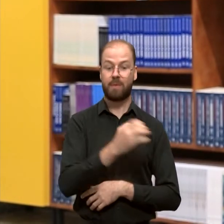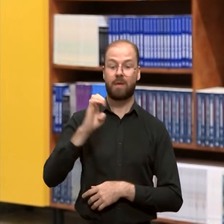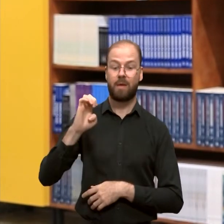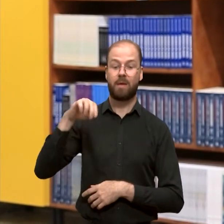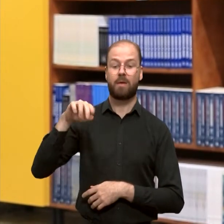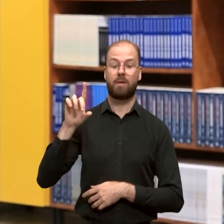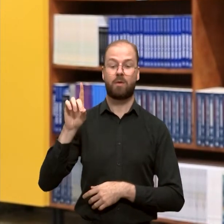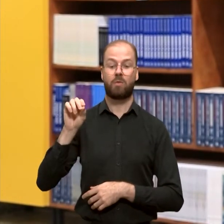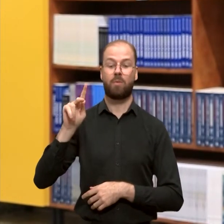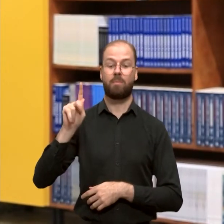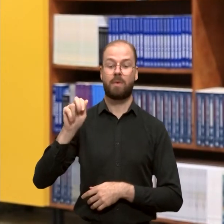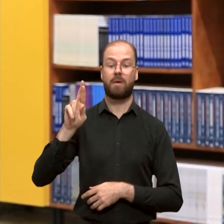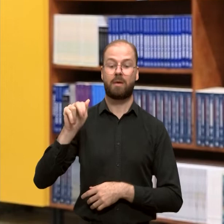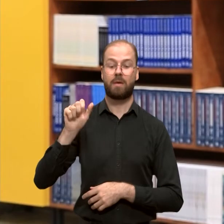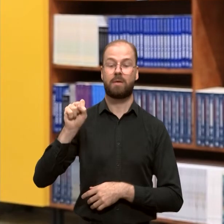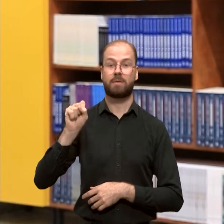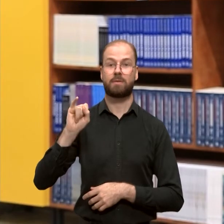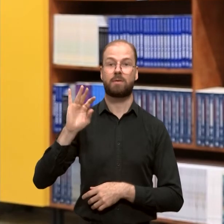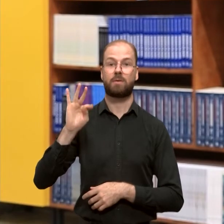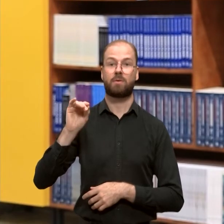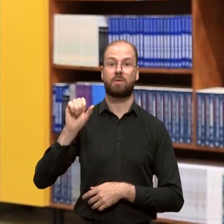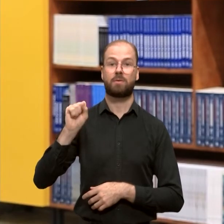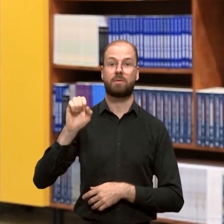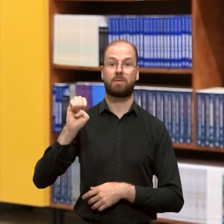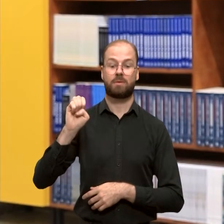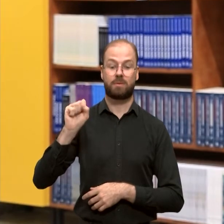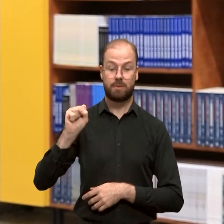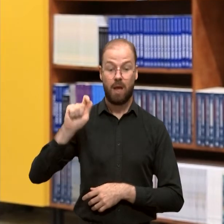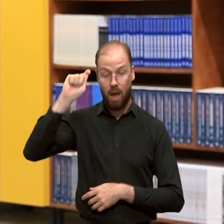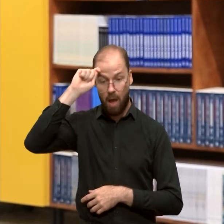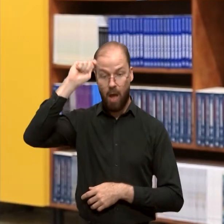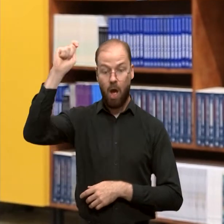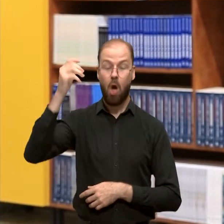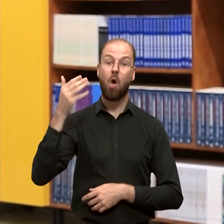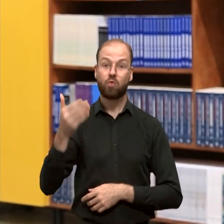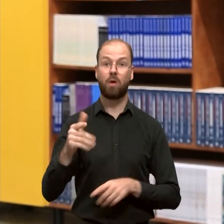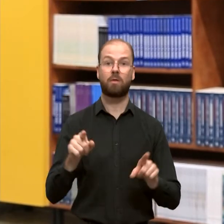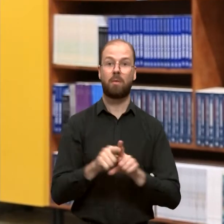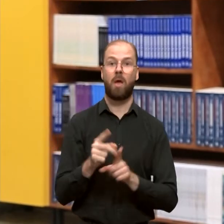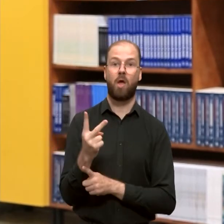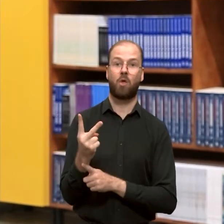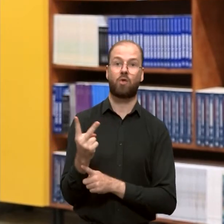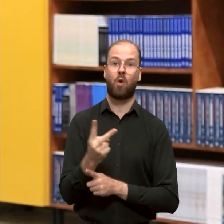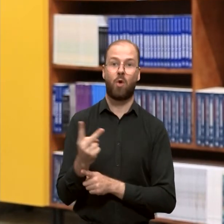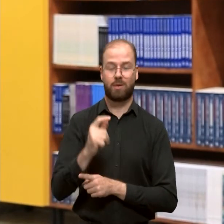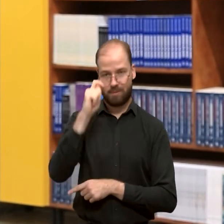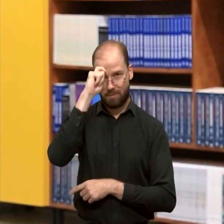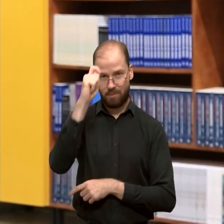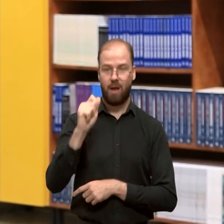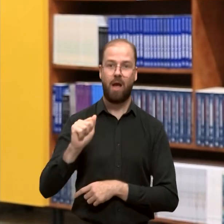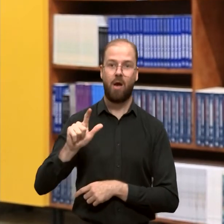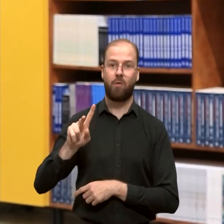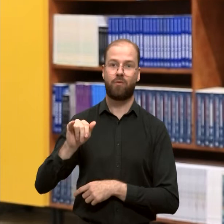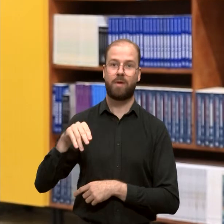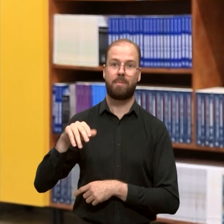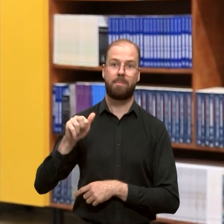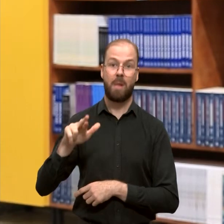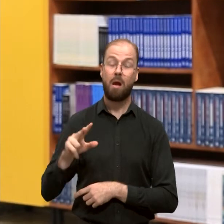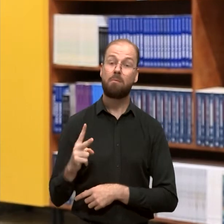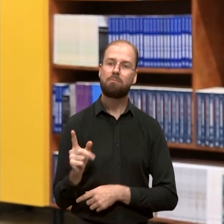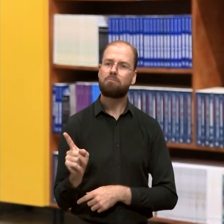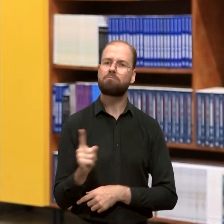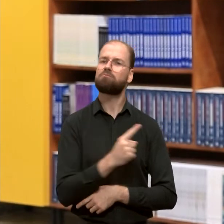ruminantes, de Velber Daniel Zanetti Lopes e também Alvimar José da Costa. Essa obra vai trazer